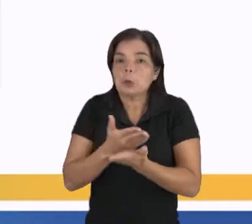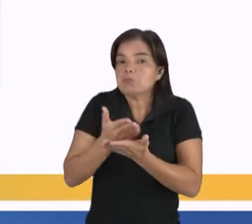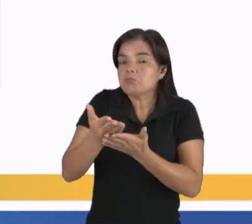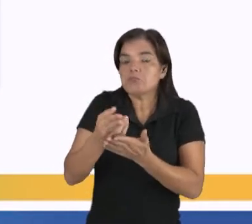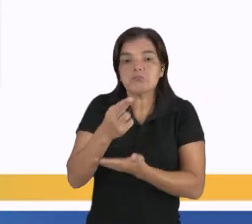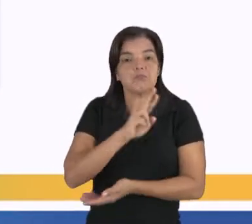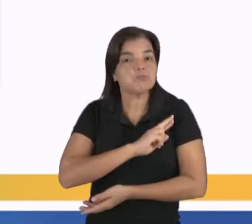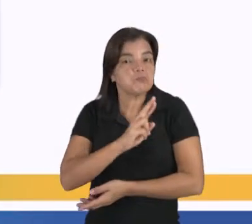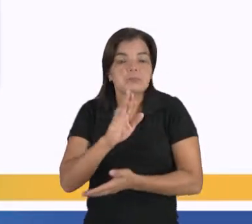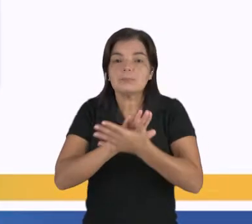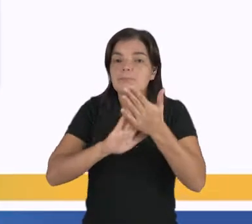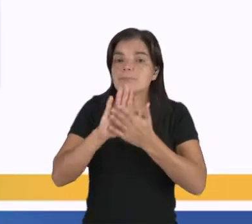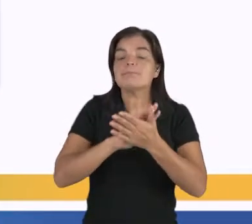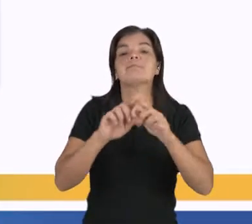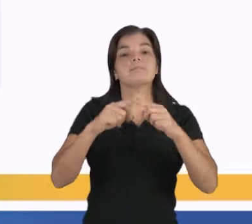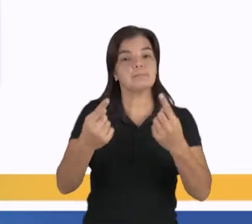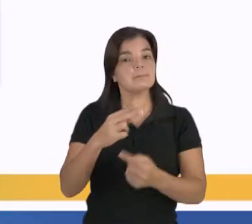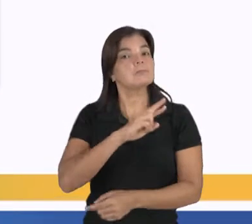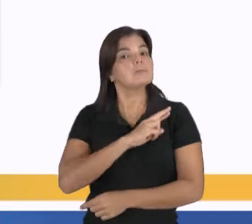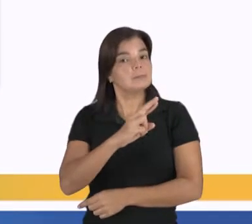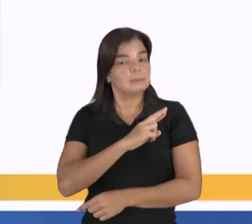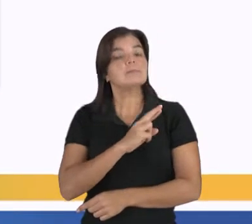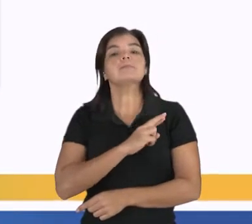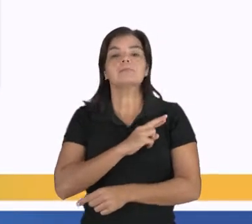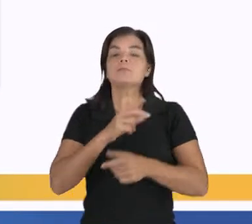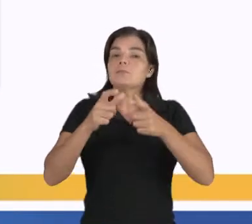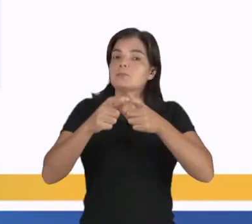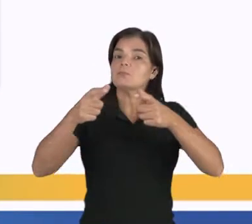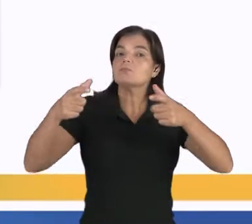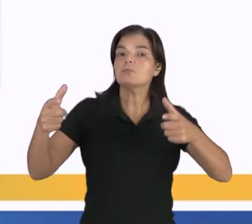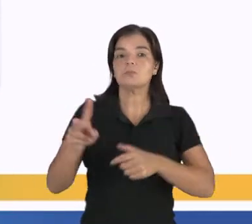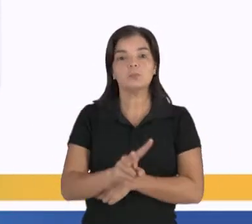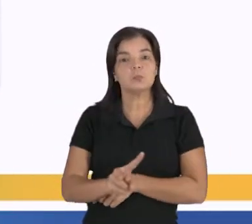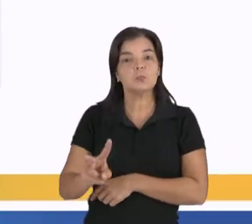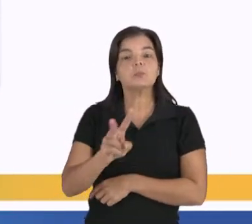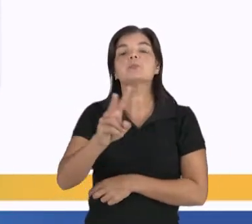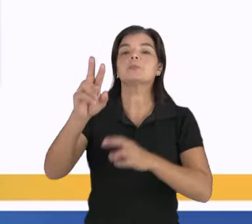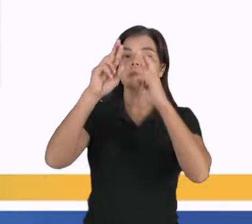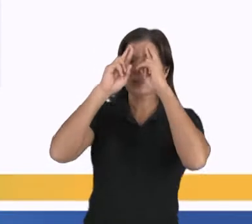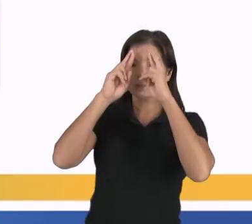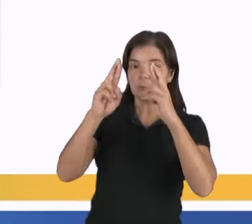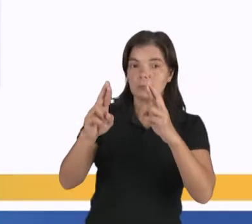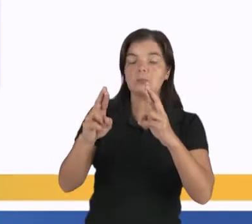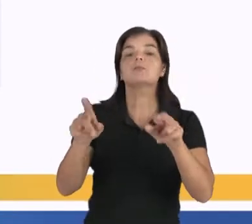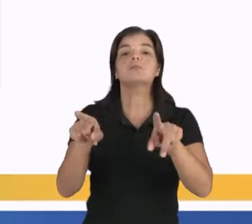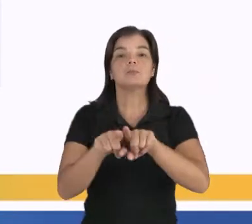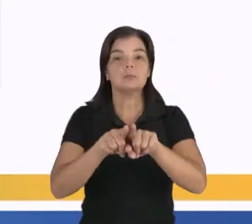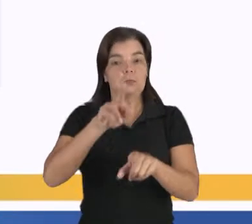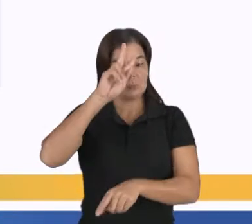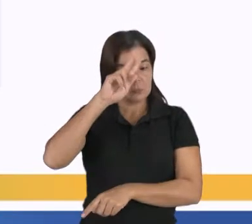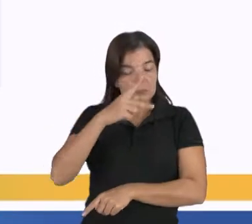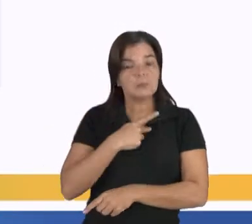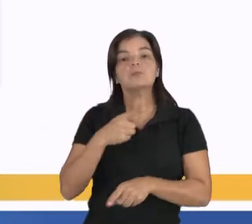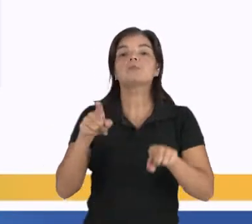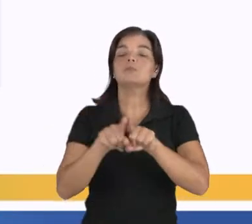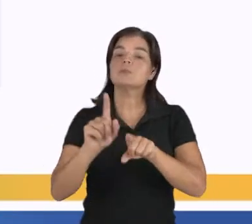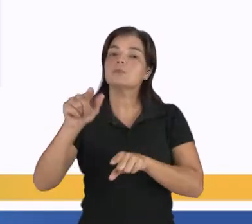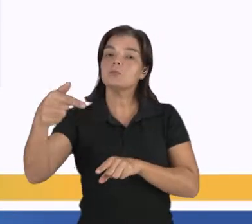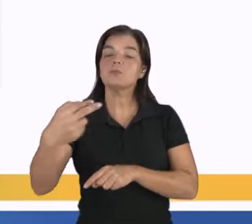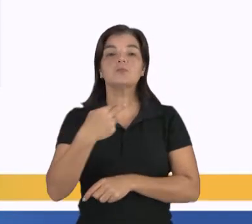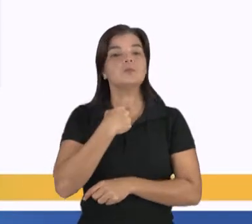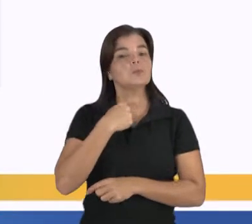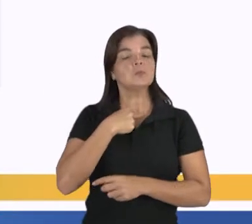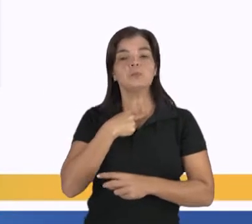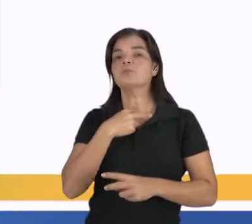princípio religioso, né? A religião deve ampliar os valores do respeito a si e ao outro. As religiões não podem brigar